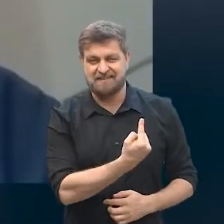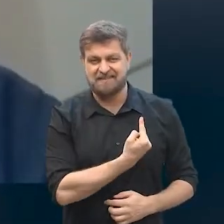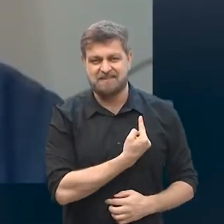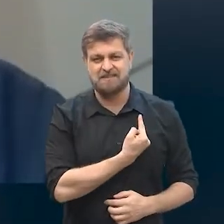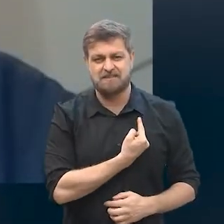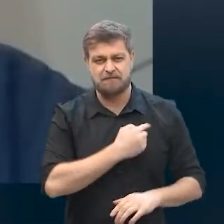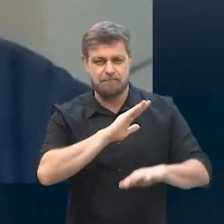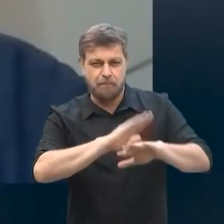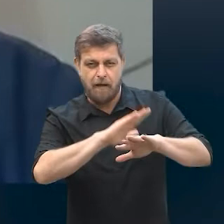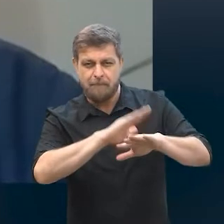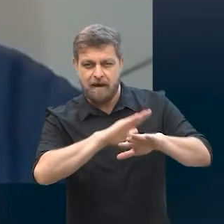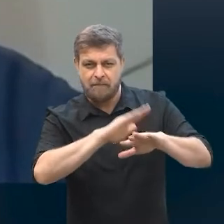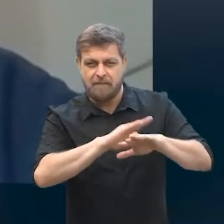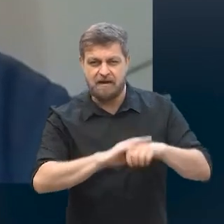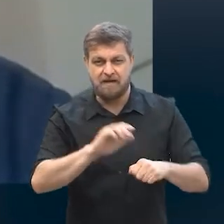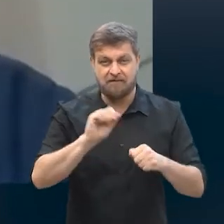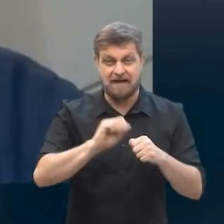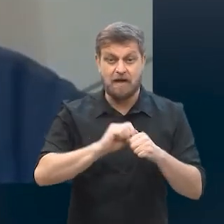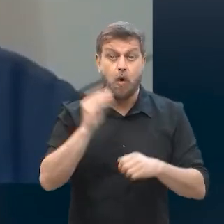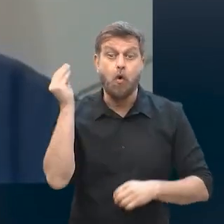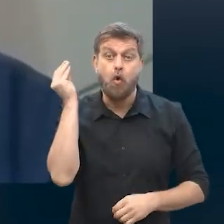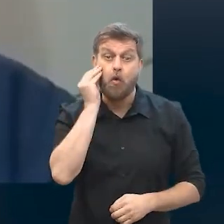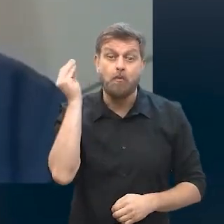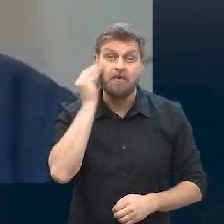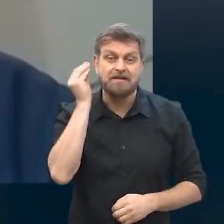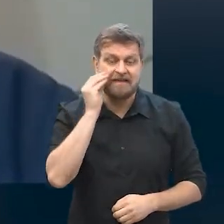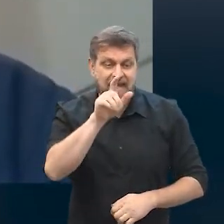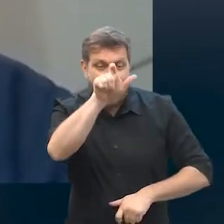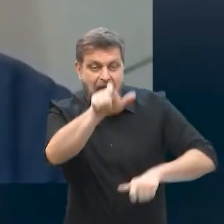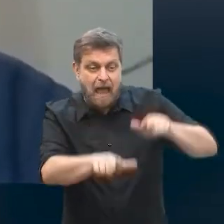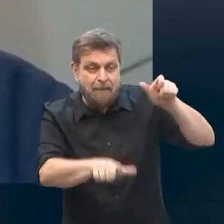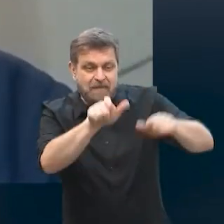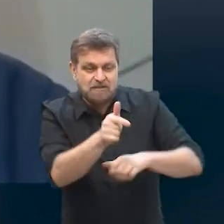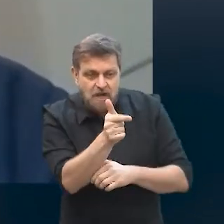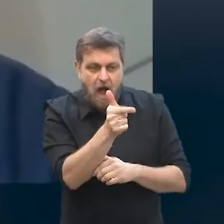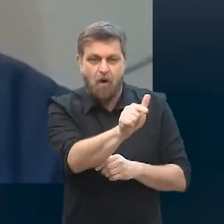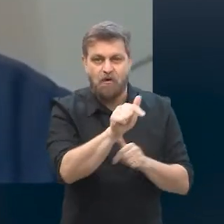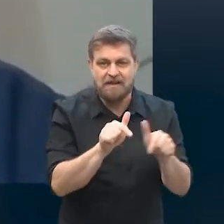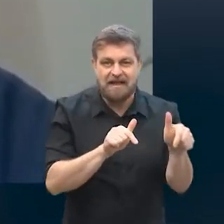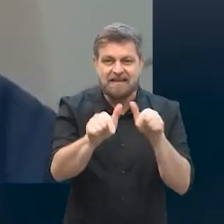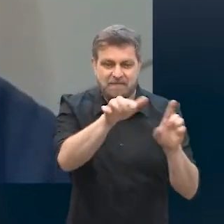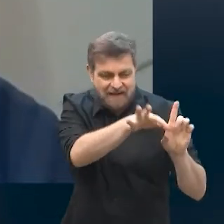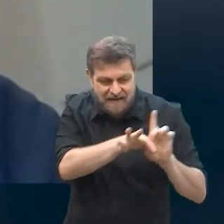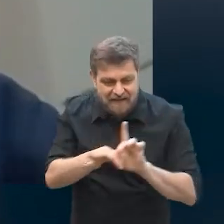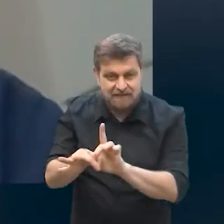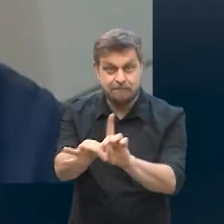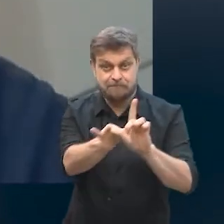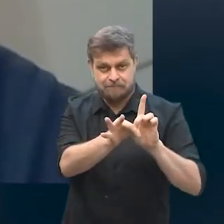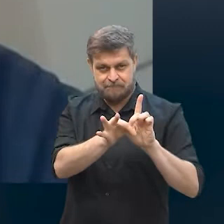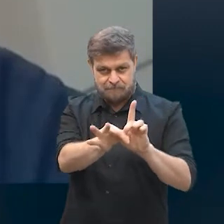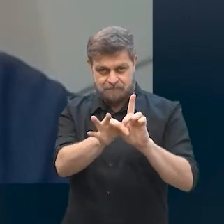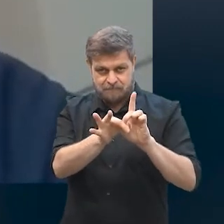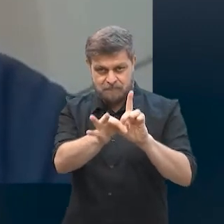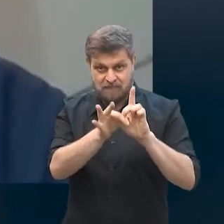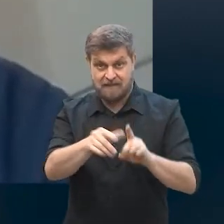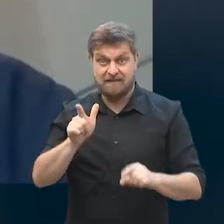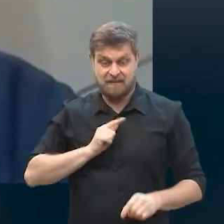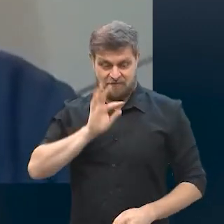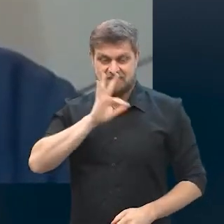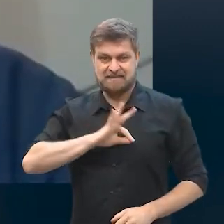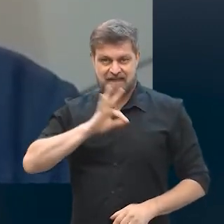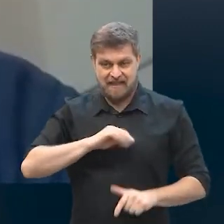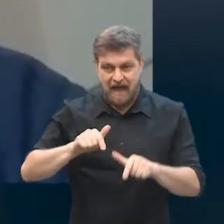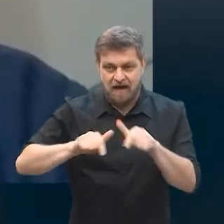acaba oferecendo a oportunidade para outras pessoas também trabalharem com a gente. Então, a gente acaba gerando